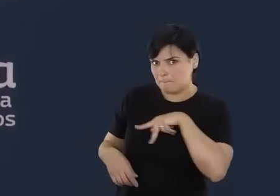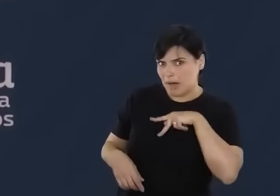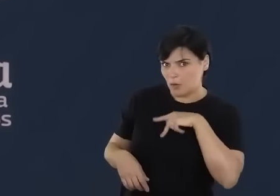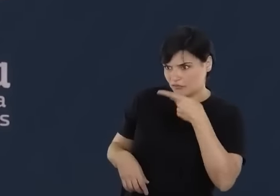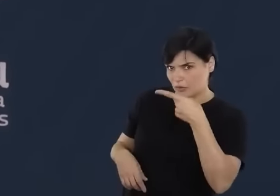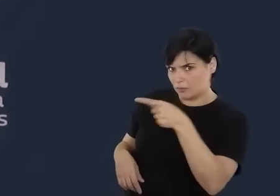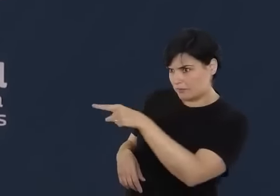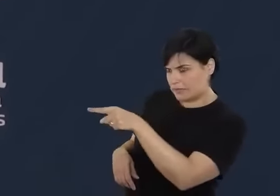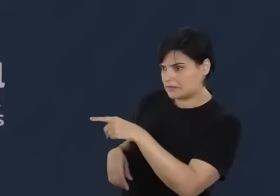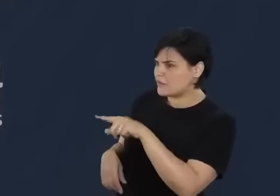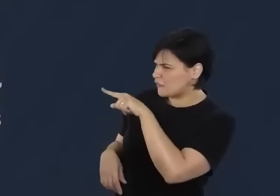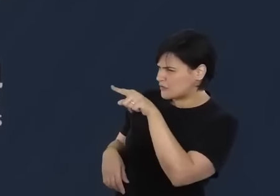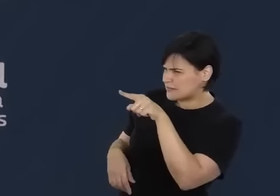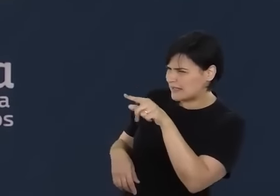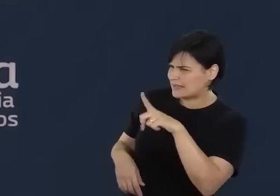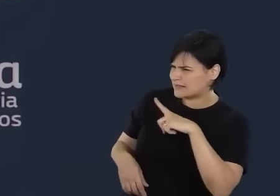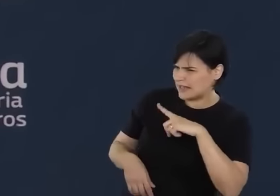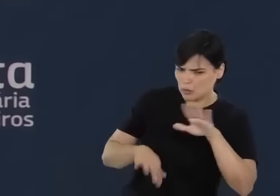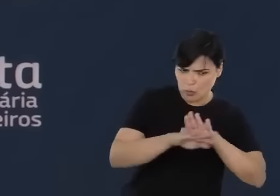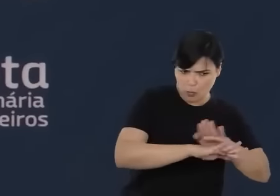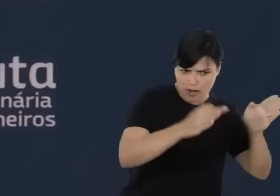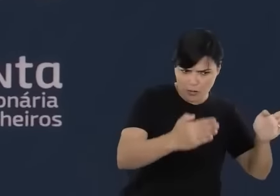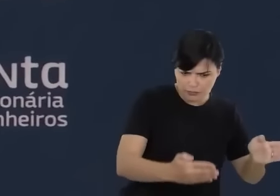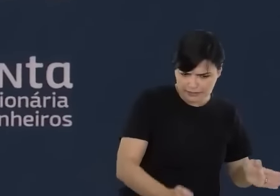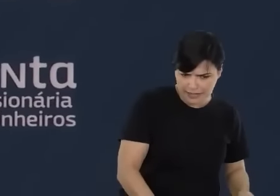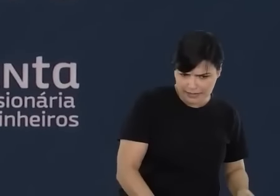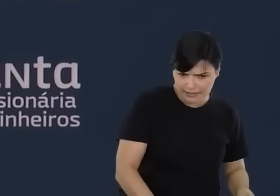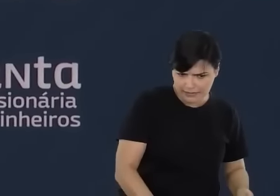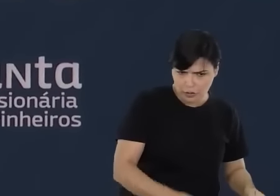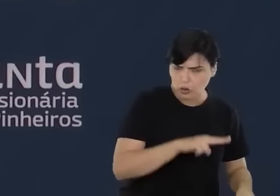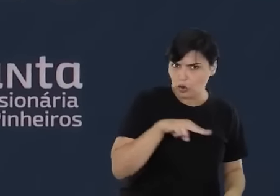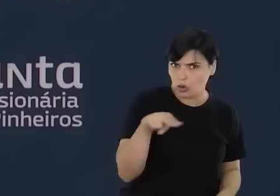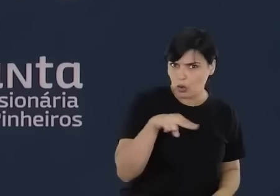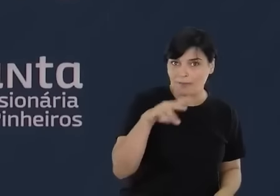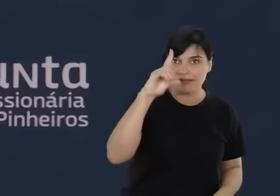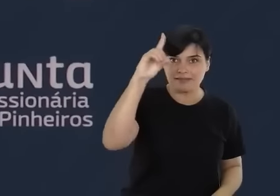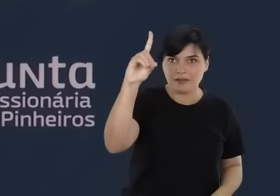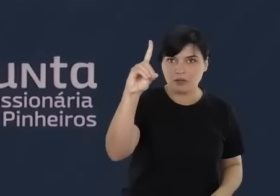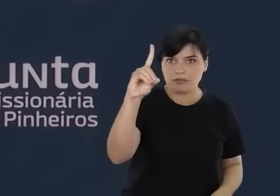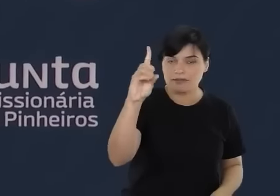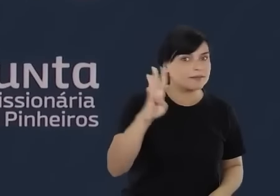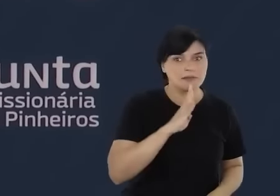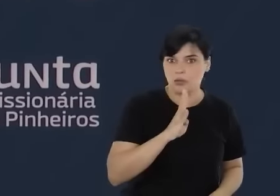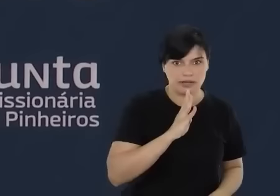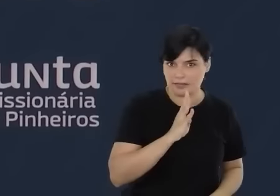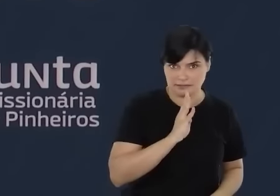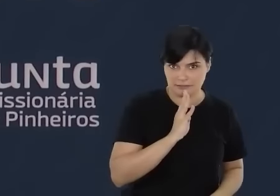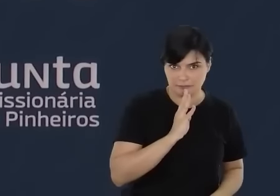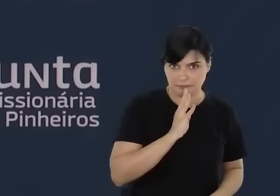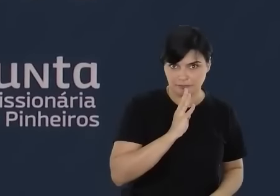anuncio Por que que havia esse altar o Deus desconhecido em Atenas porque os atenienses criavam seus Deuses